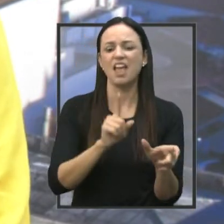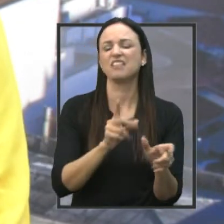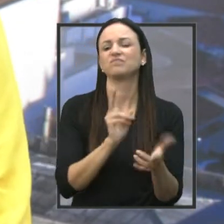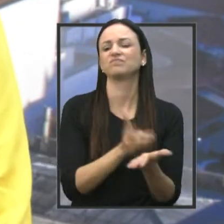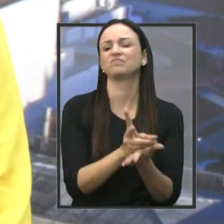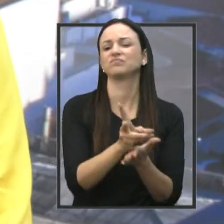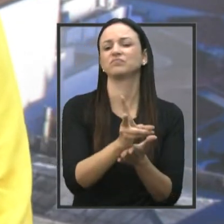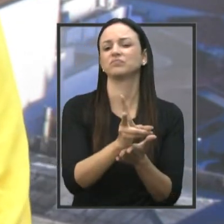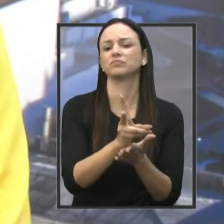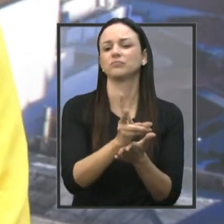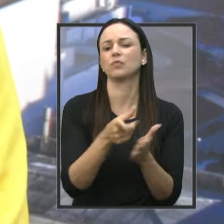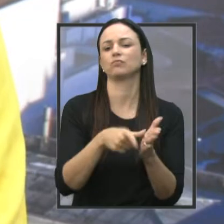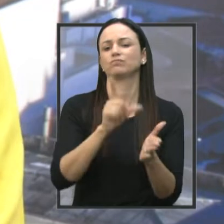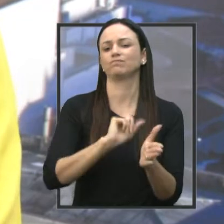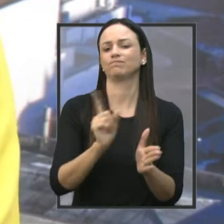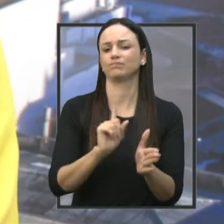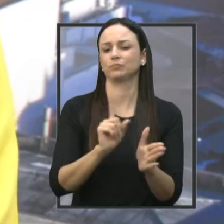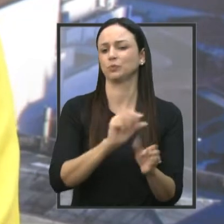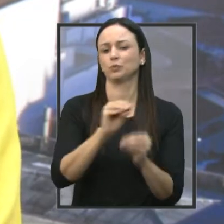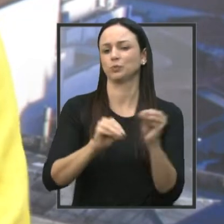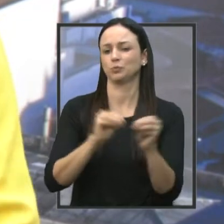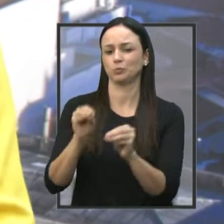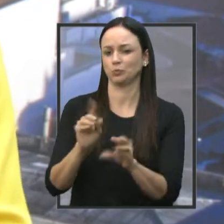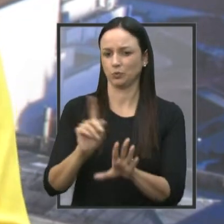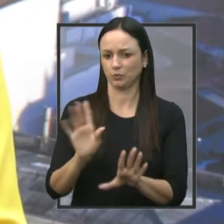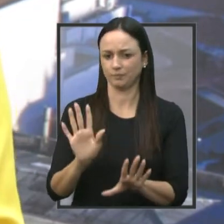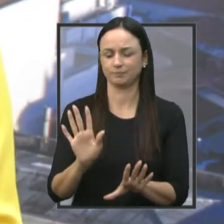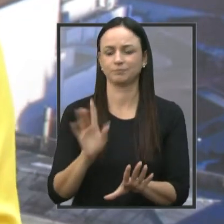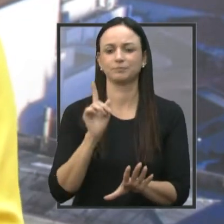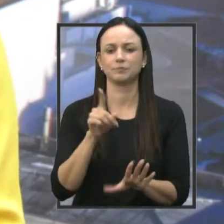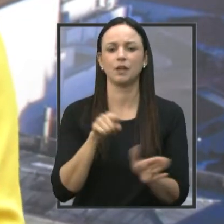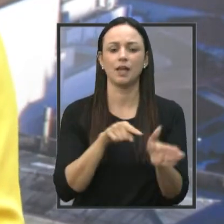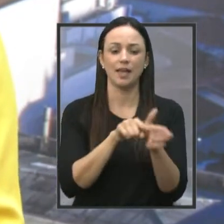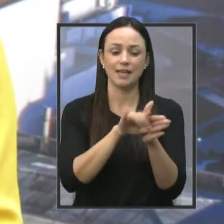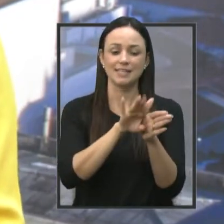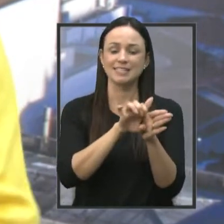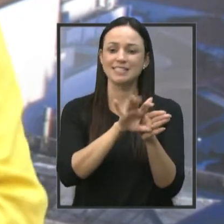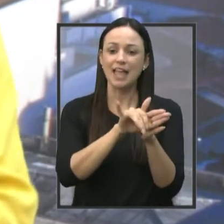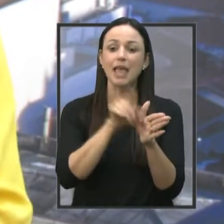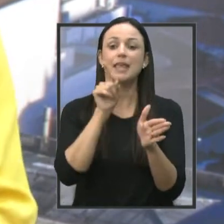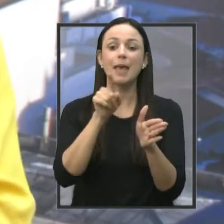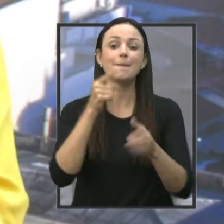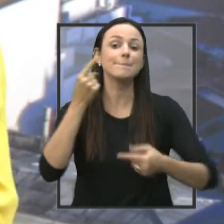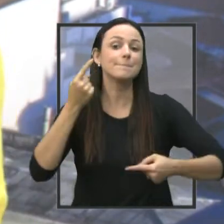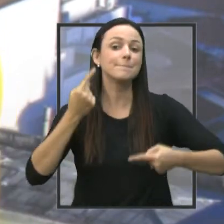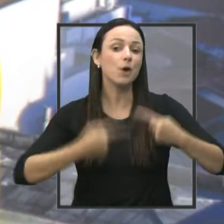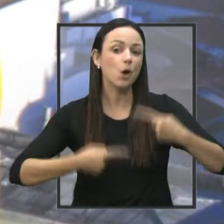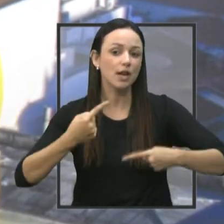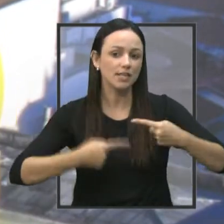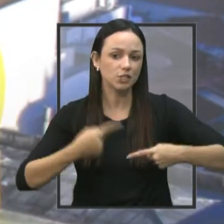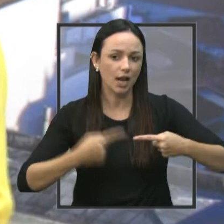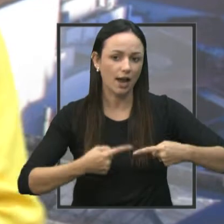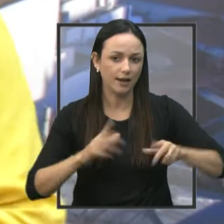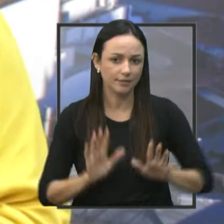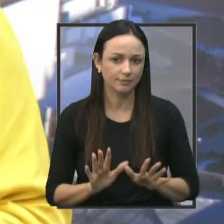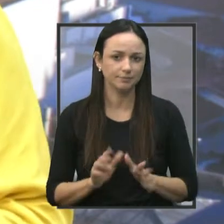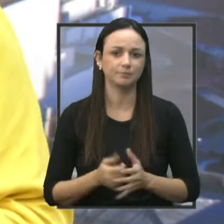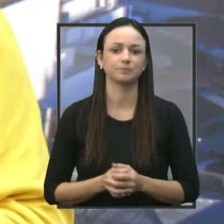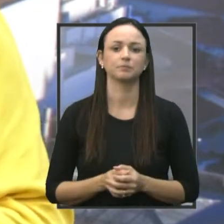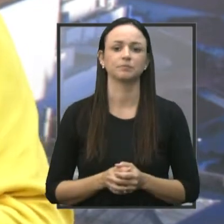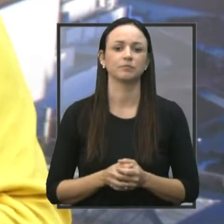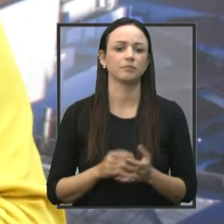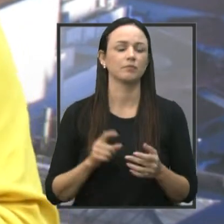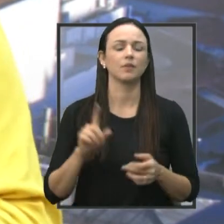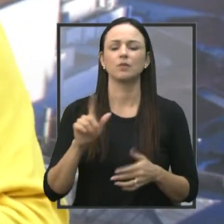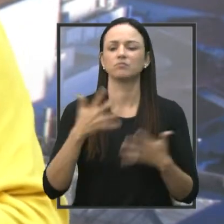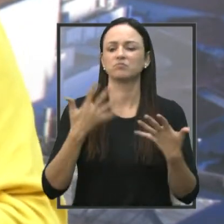que mostrava, vamos dizer, uma SEI política. Você está entendendo? SEI política. Não